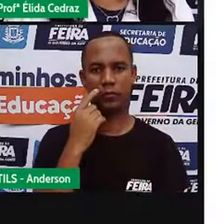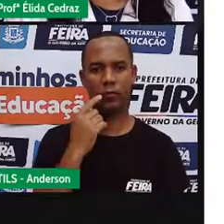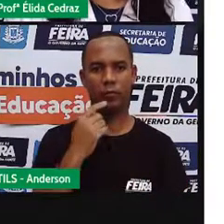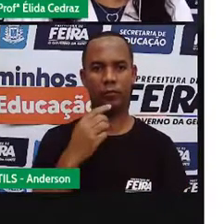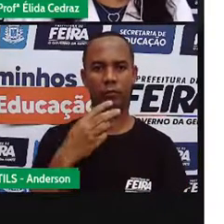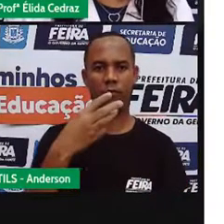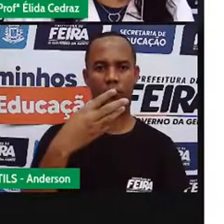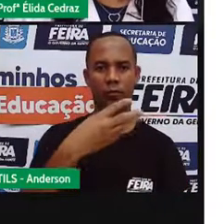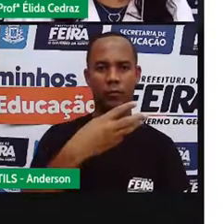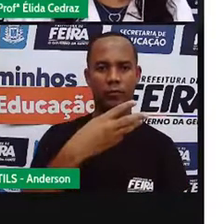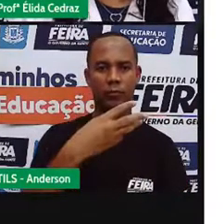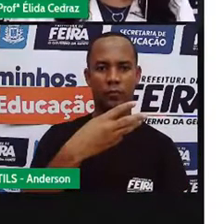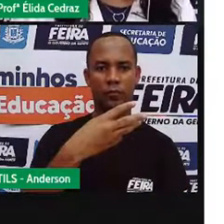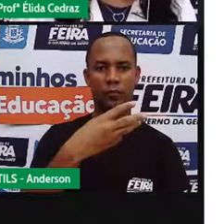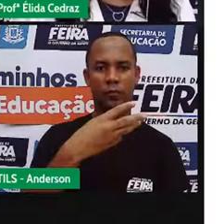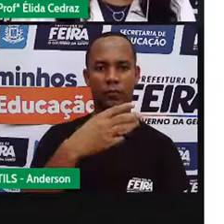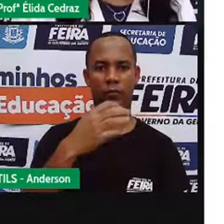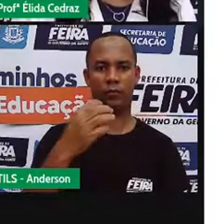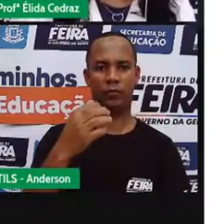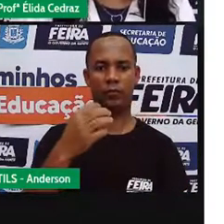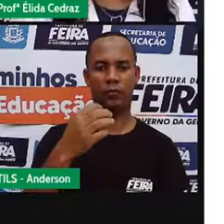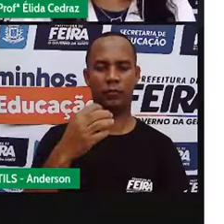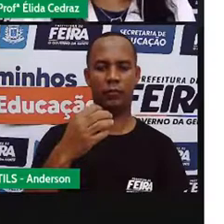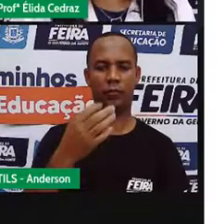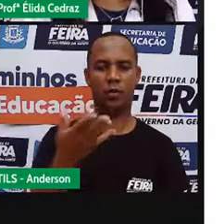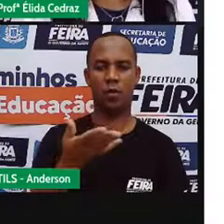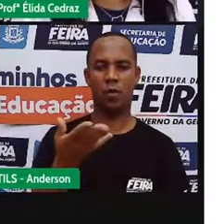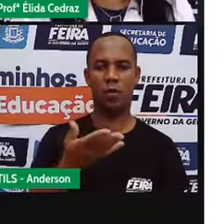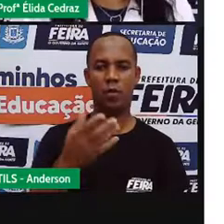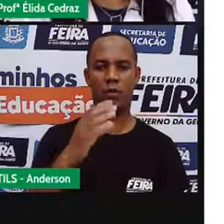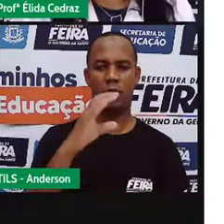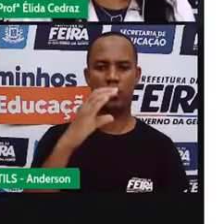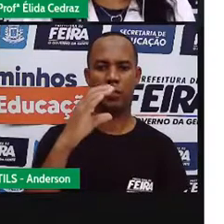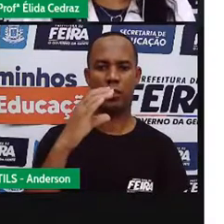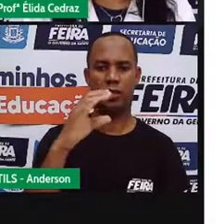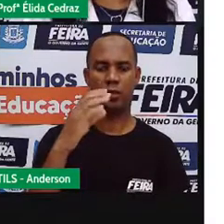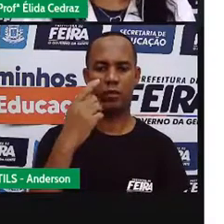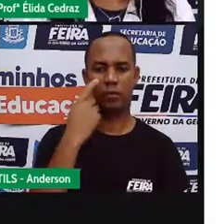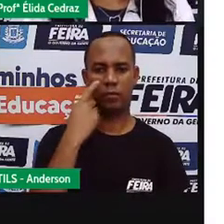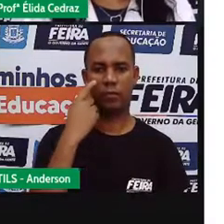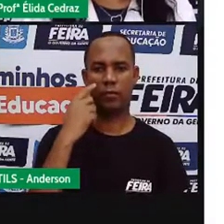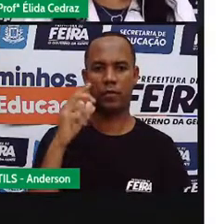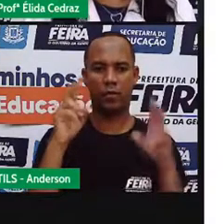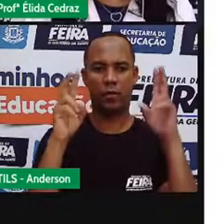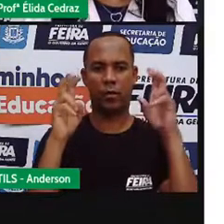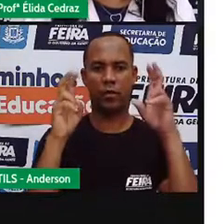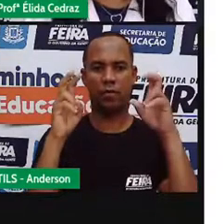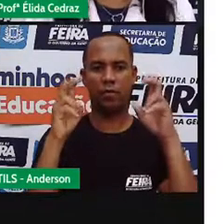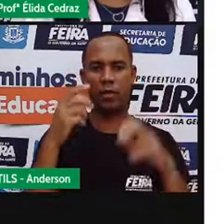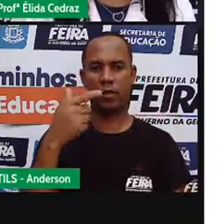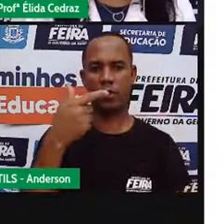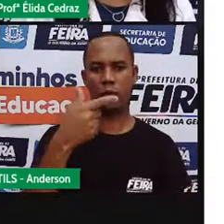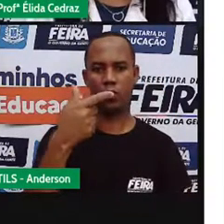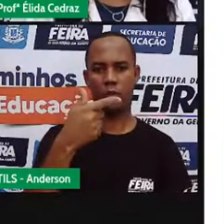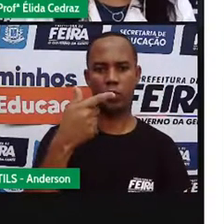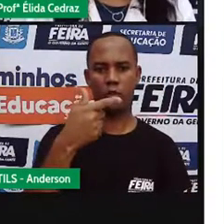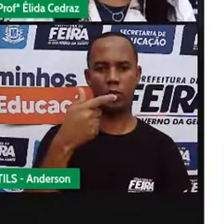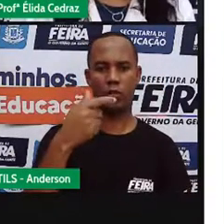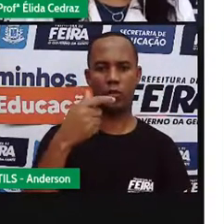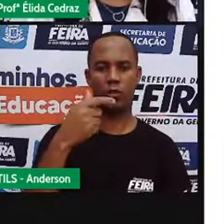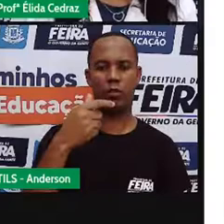de junho, uma quarta-feira. A área de hoje, Ciências Humanas. E o tema é 2 de julho, Independência da